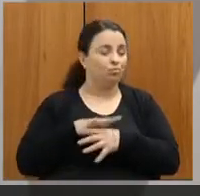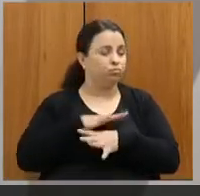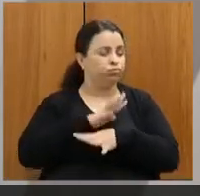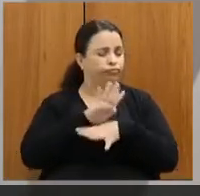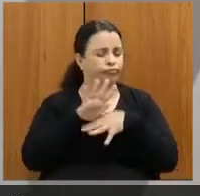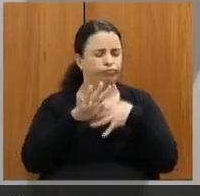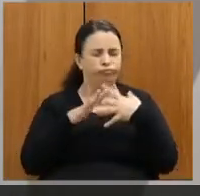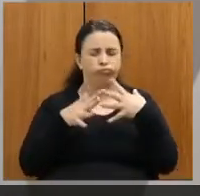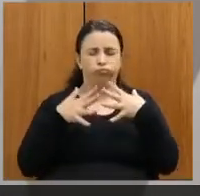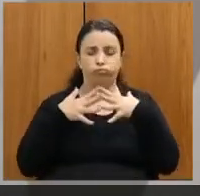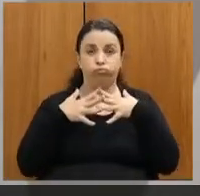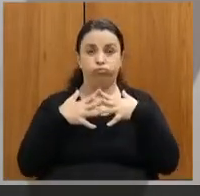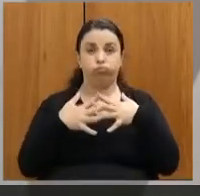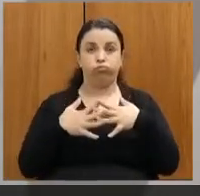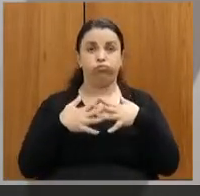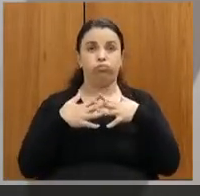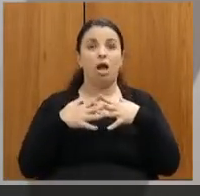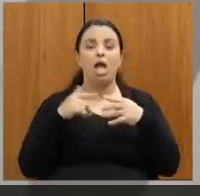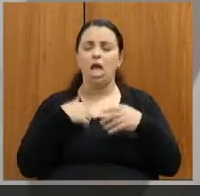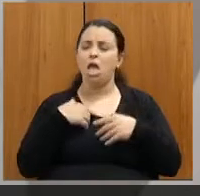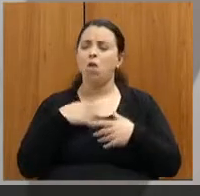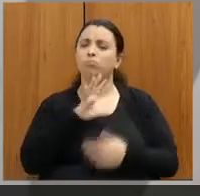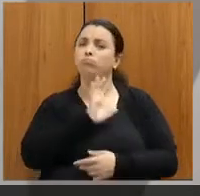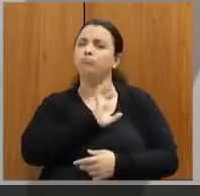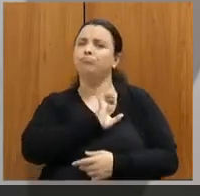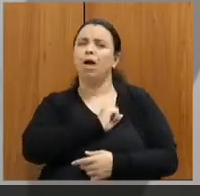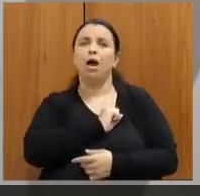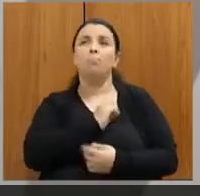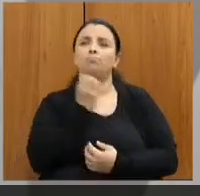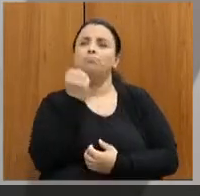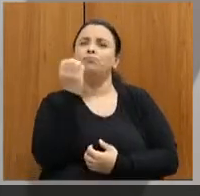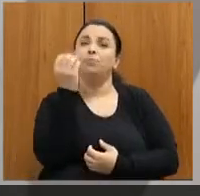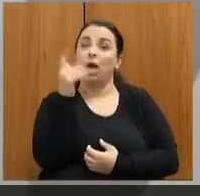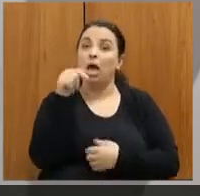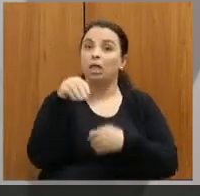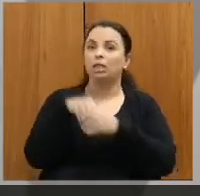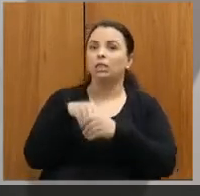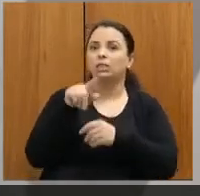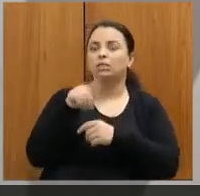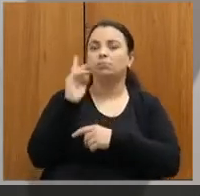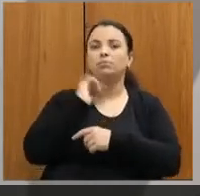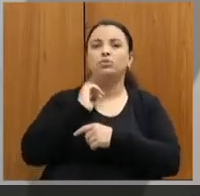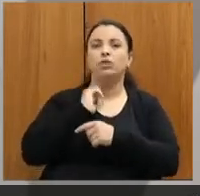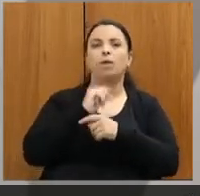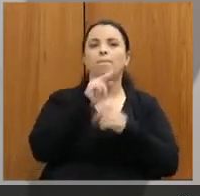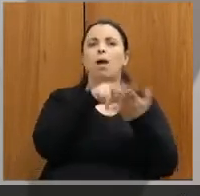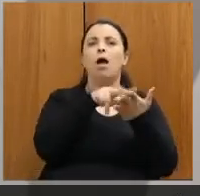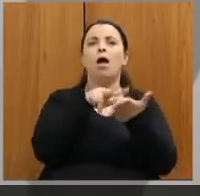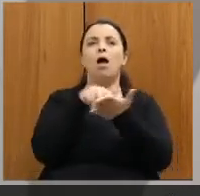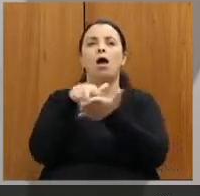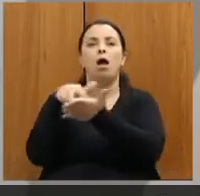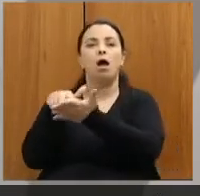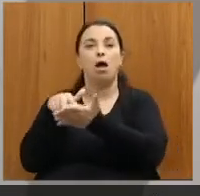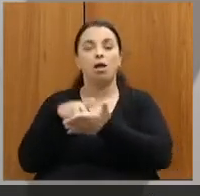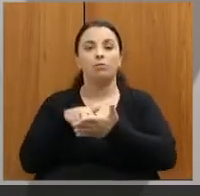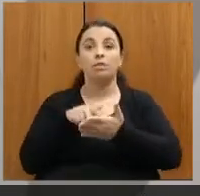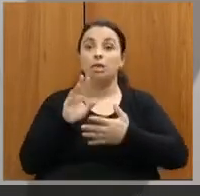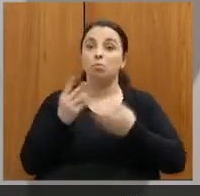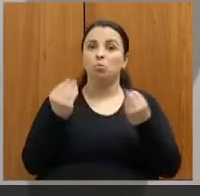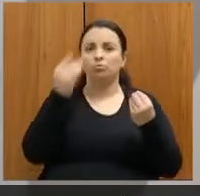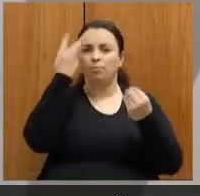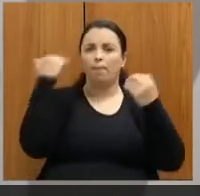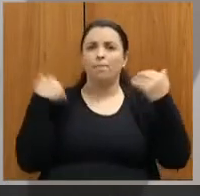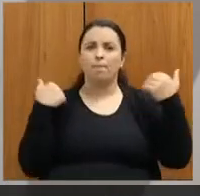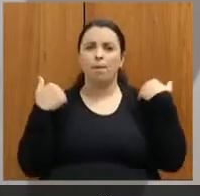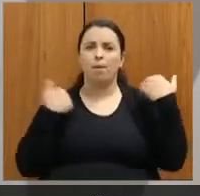eu que gosto de andar muito por Minas Gerais frequentemente era questionado na coleção